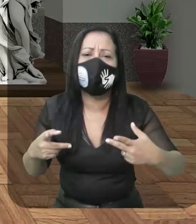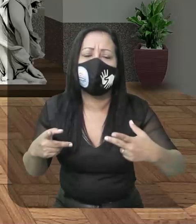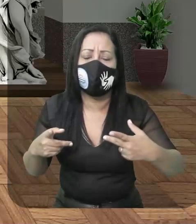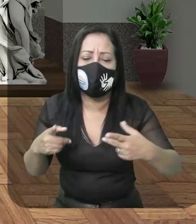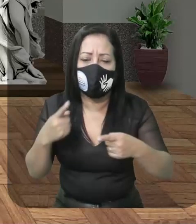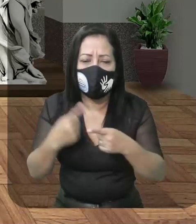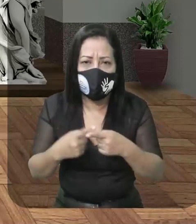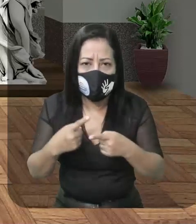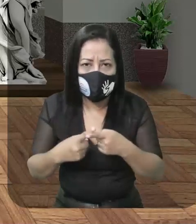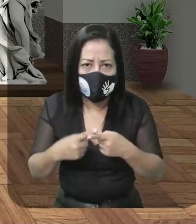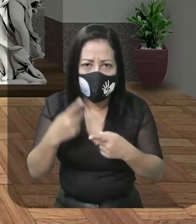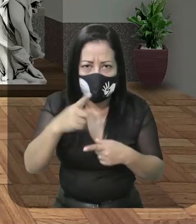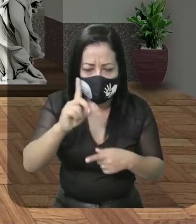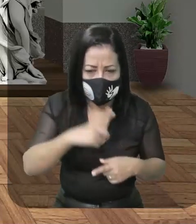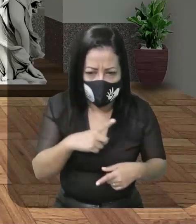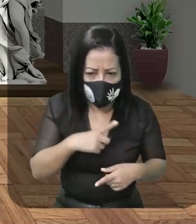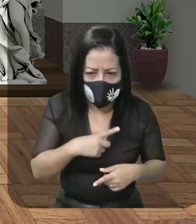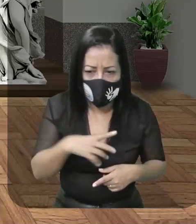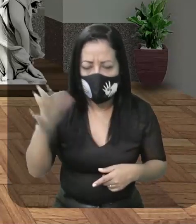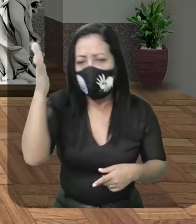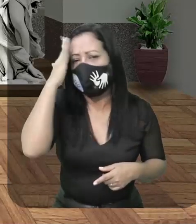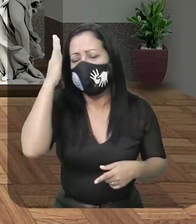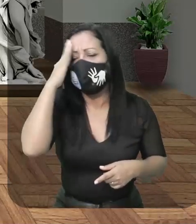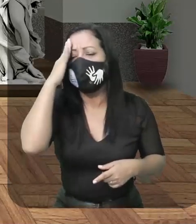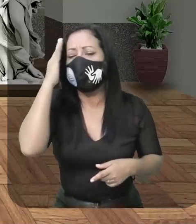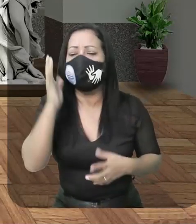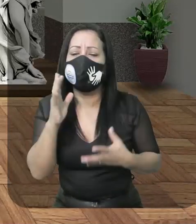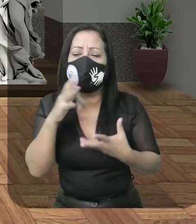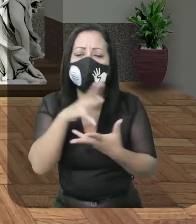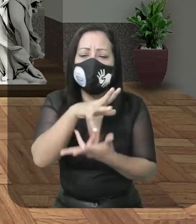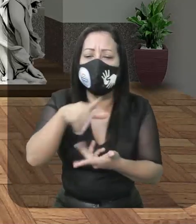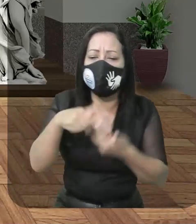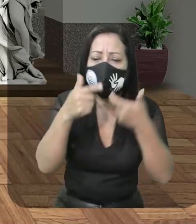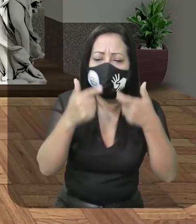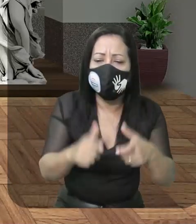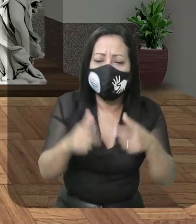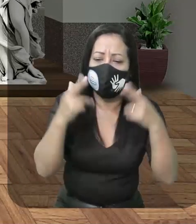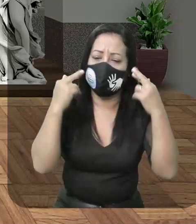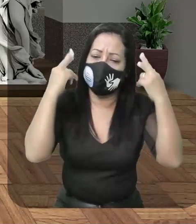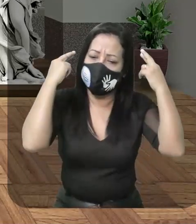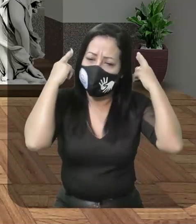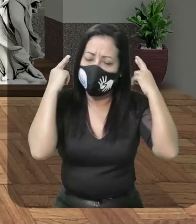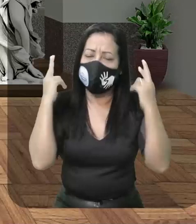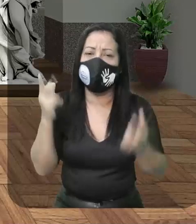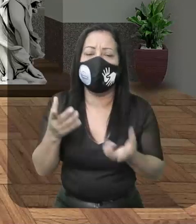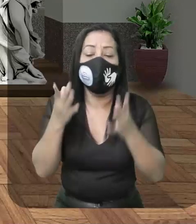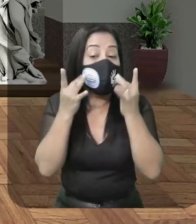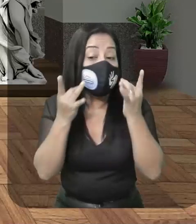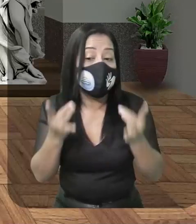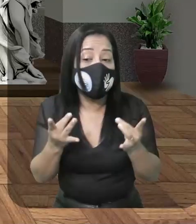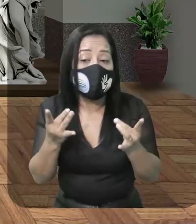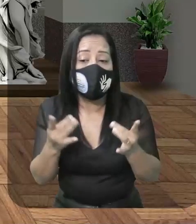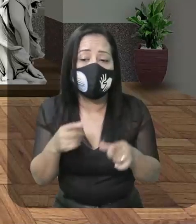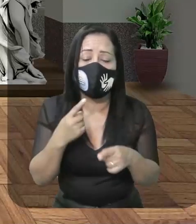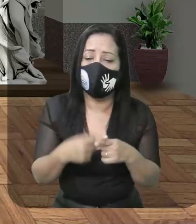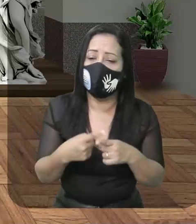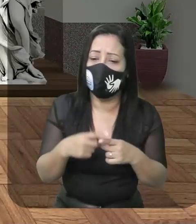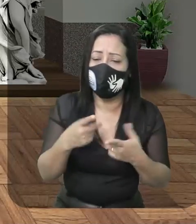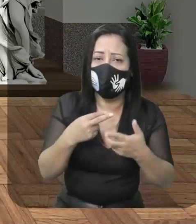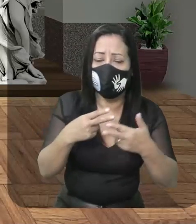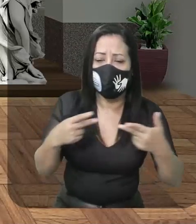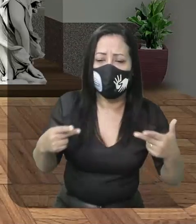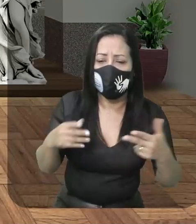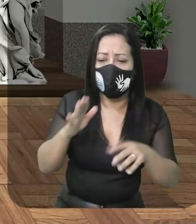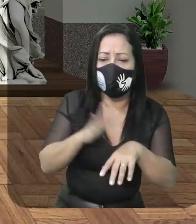vocês entenderam um pouco sobre esse mundo grego. Interessante nós observarmos, uma das coisas que